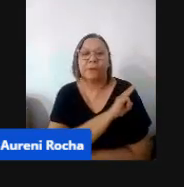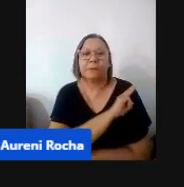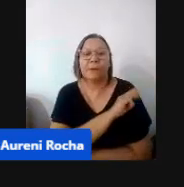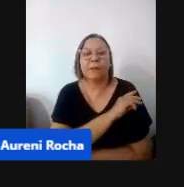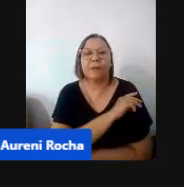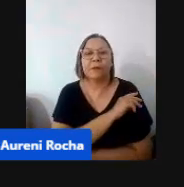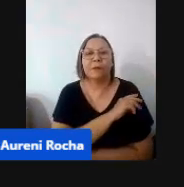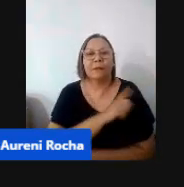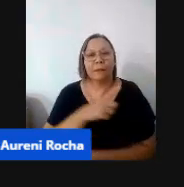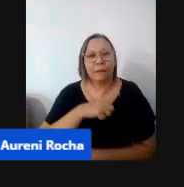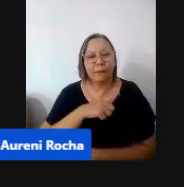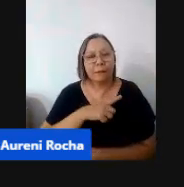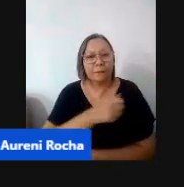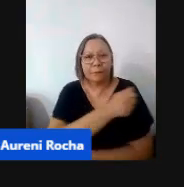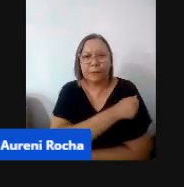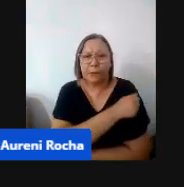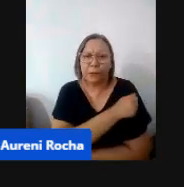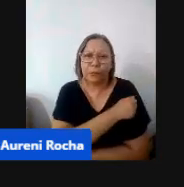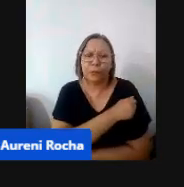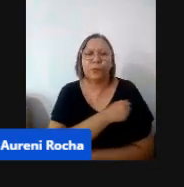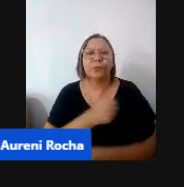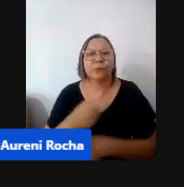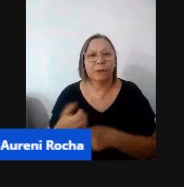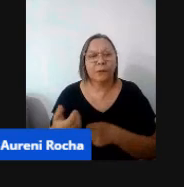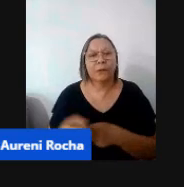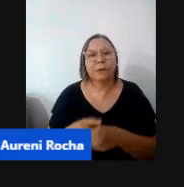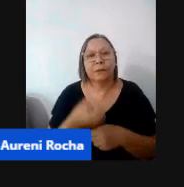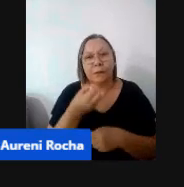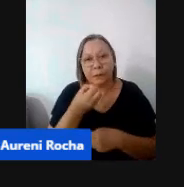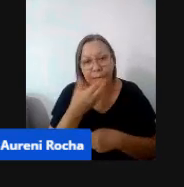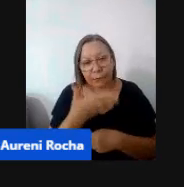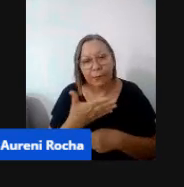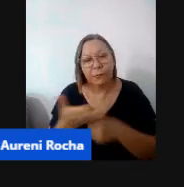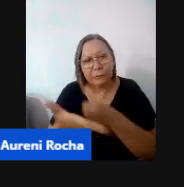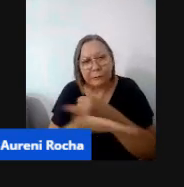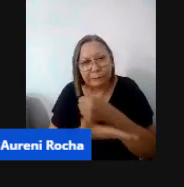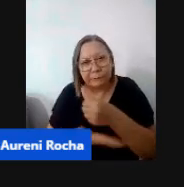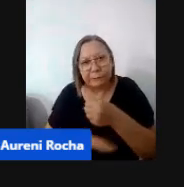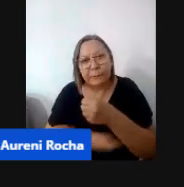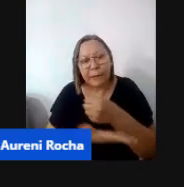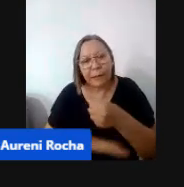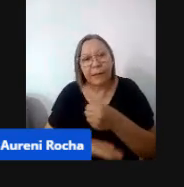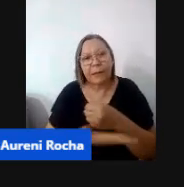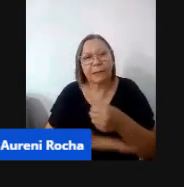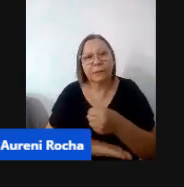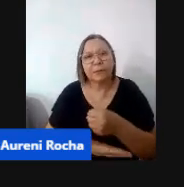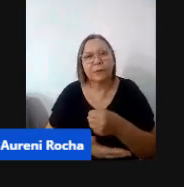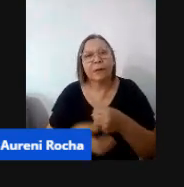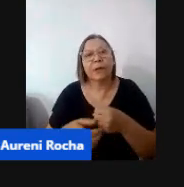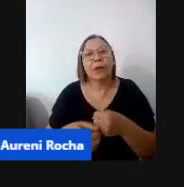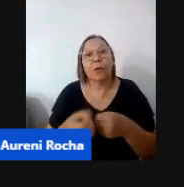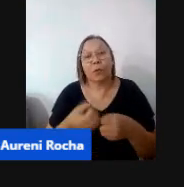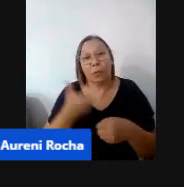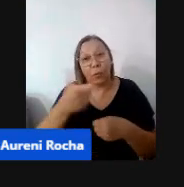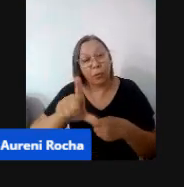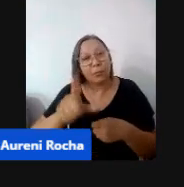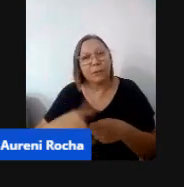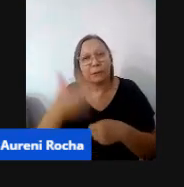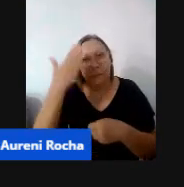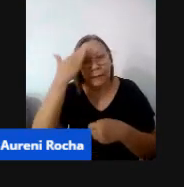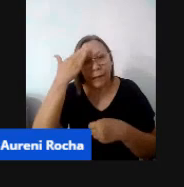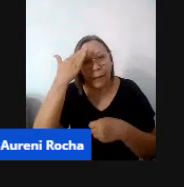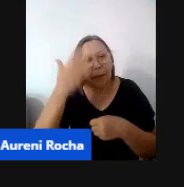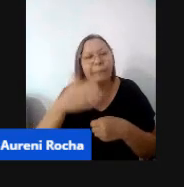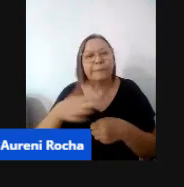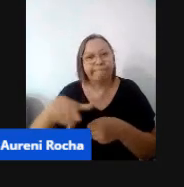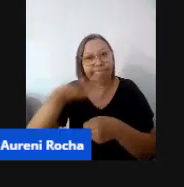diversos níveis. Nós temos alunos que são muito básicos em inglês, alunos que sabem bastante inglês, alunos que aprenderam